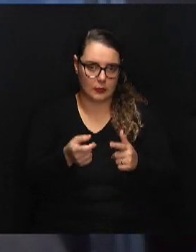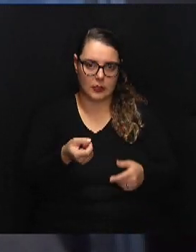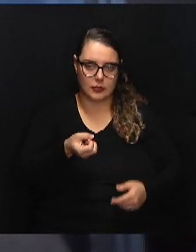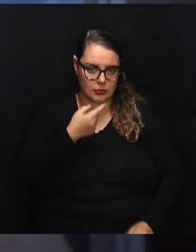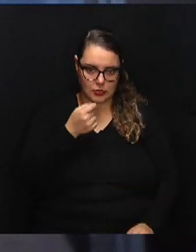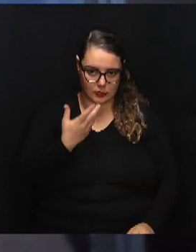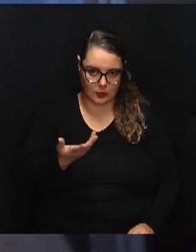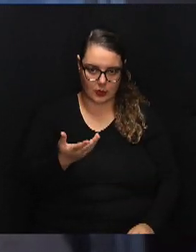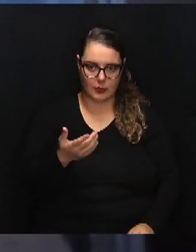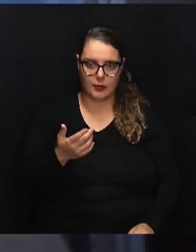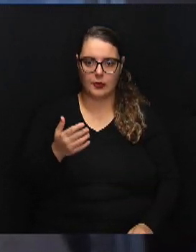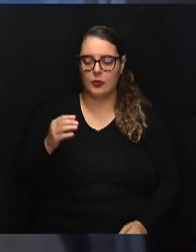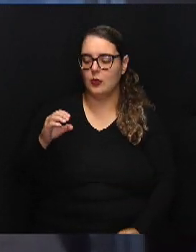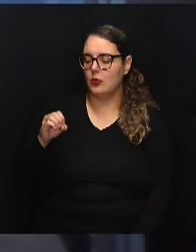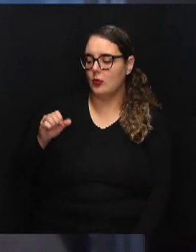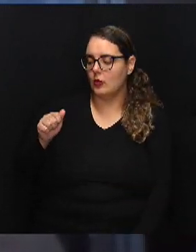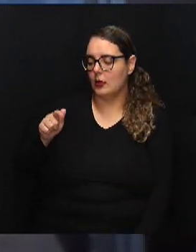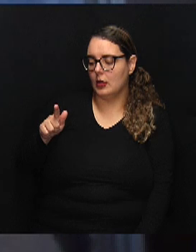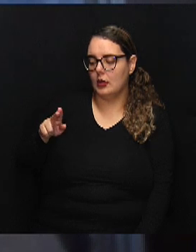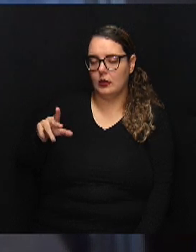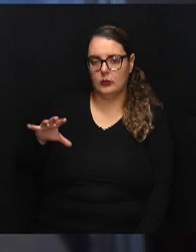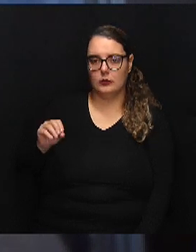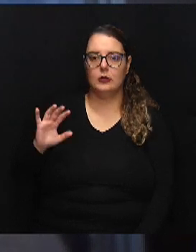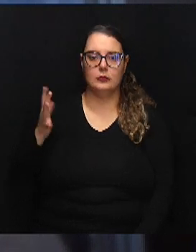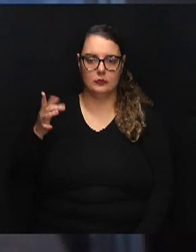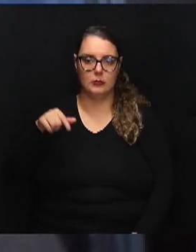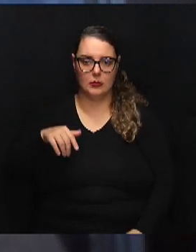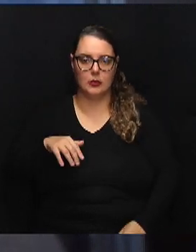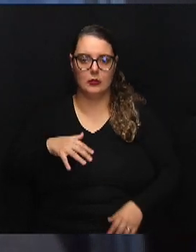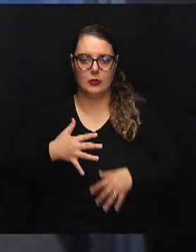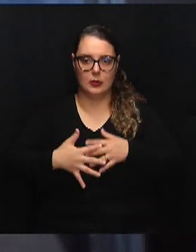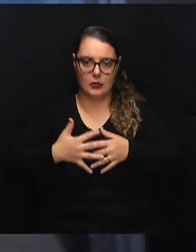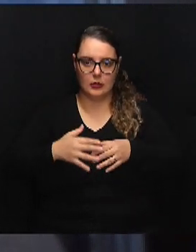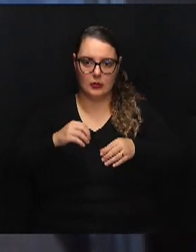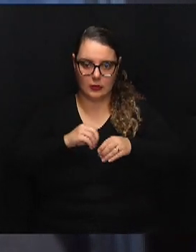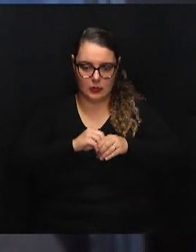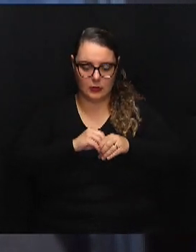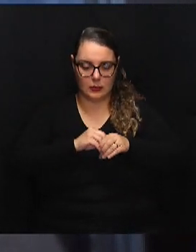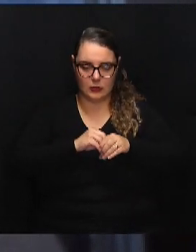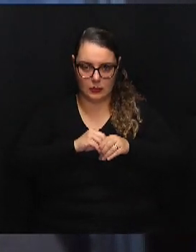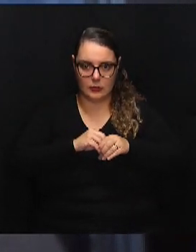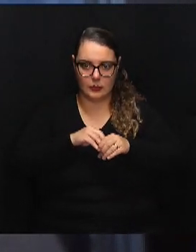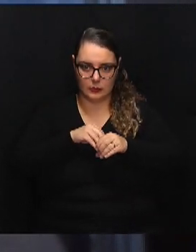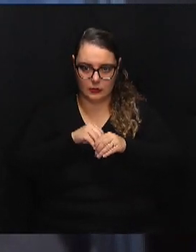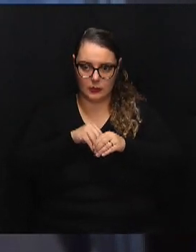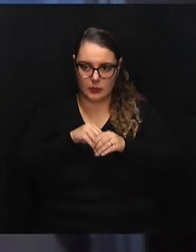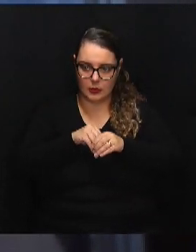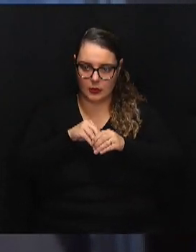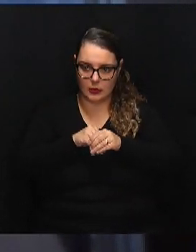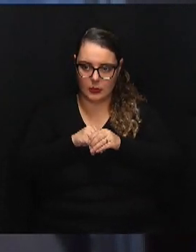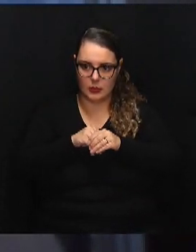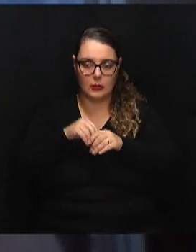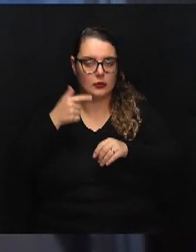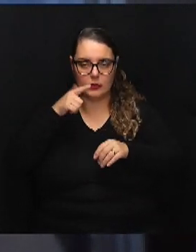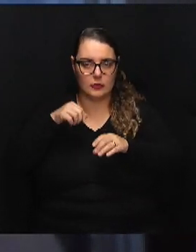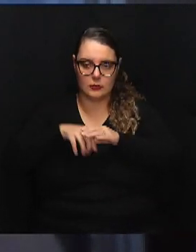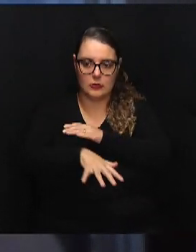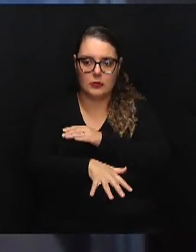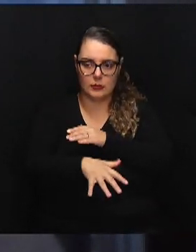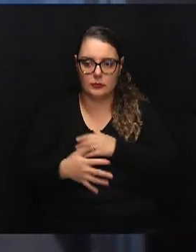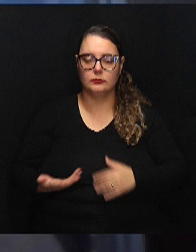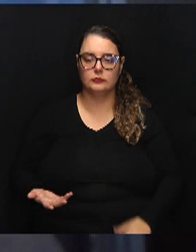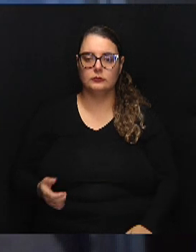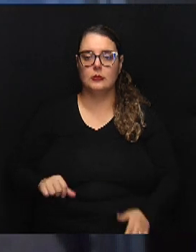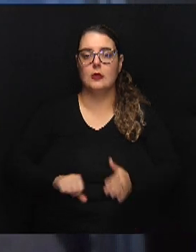Para o coágulo acontecer, o coágulo é que vai obstruir o vaso, né? E para o coágulo acontecer, a primeira coisa que acontece